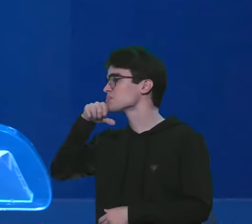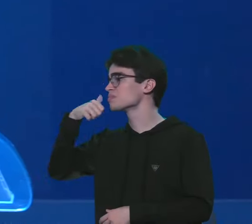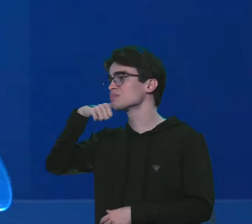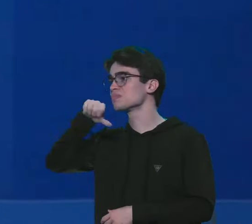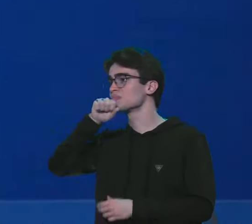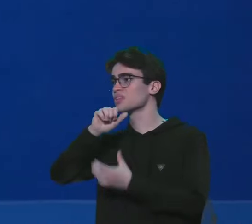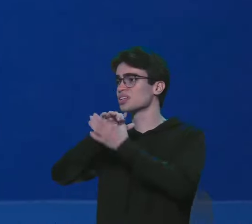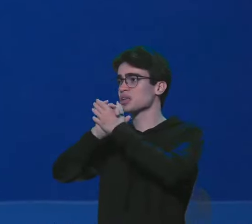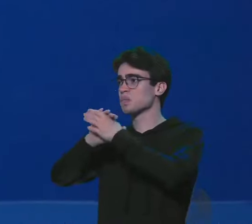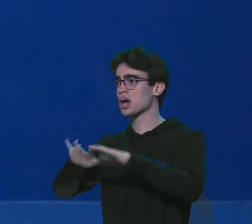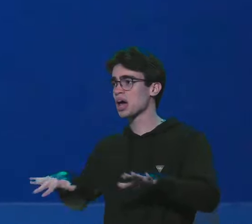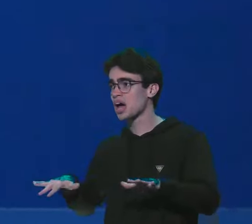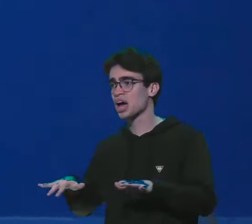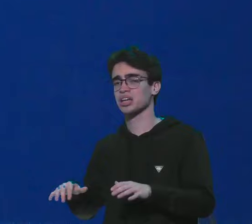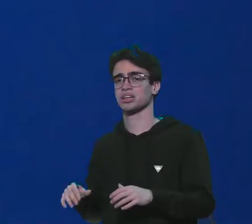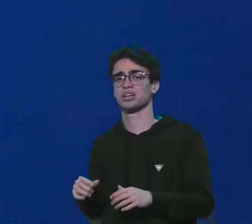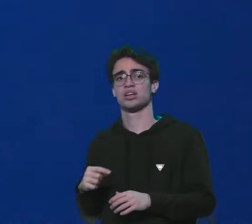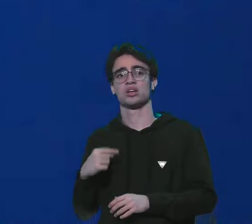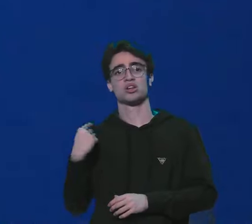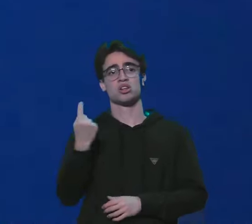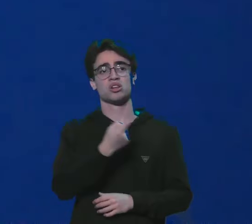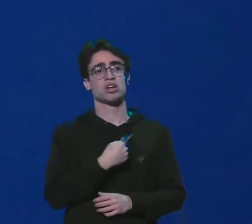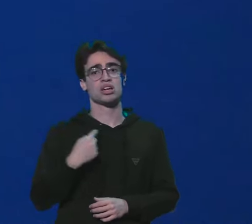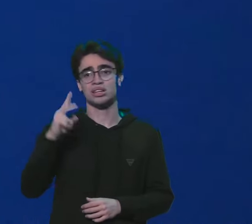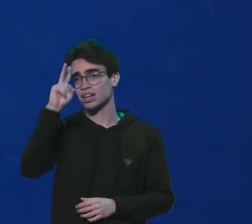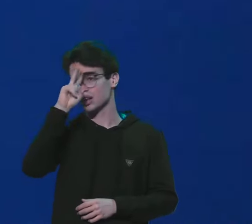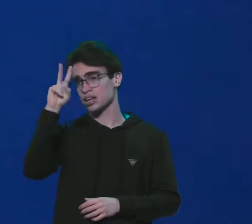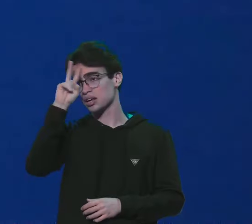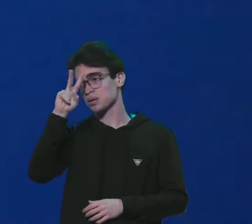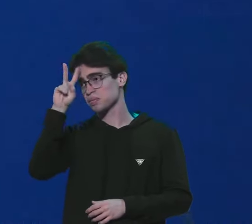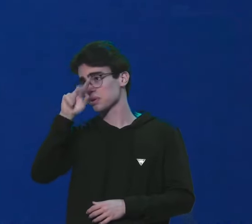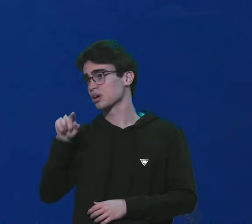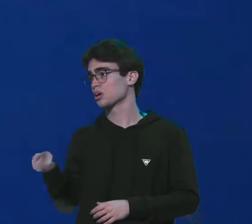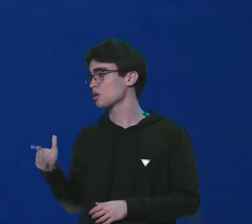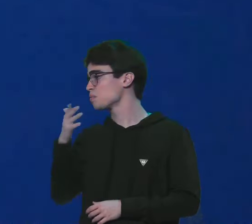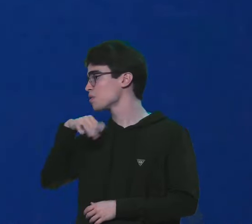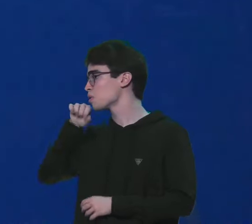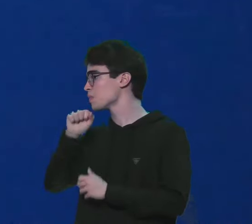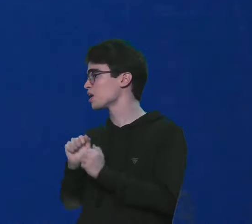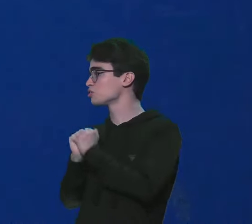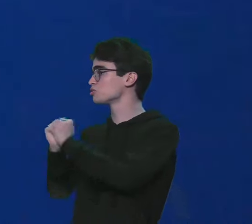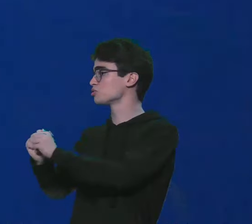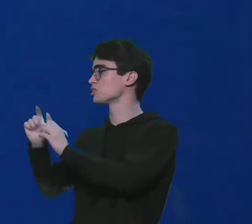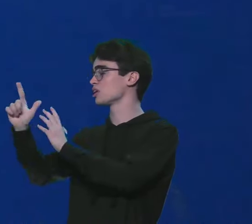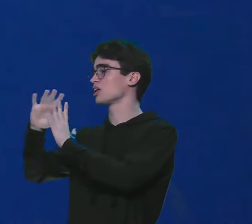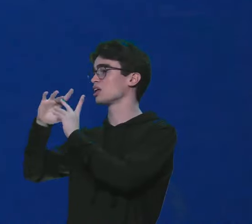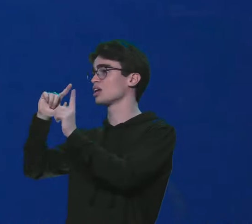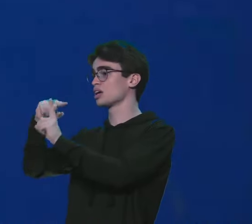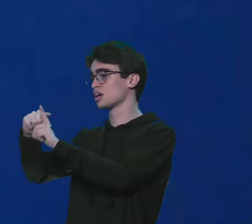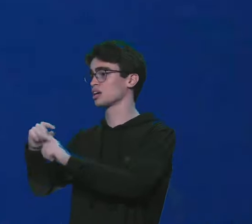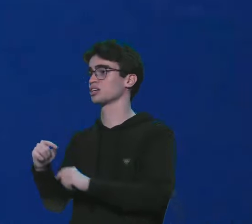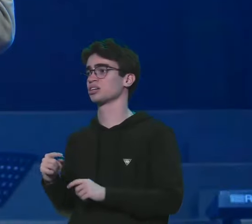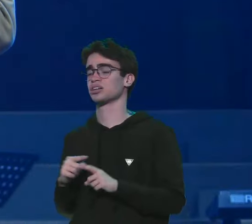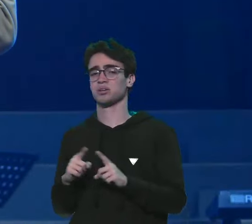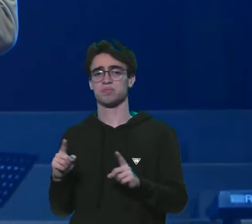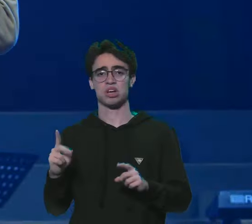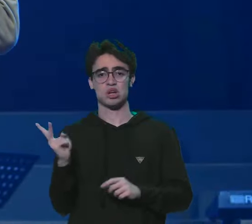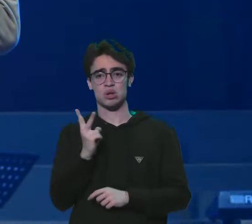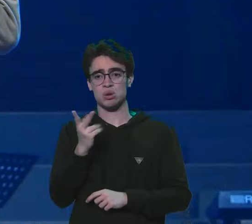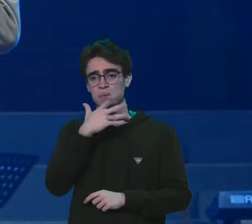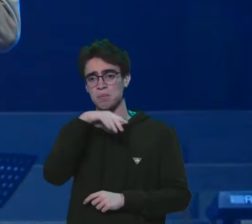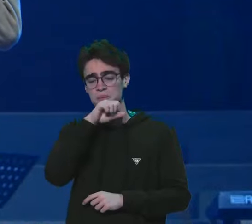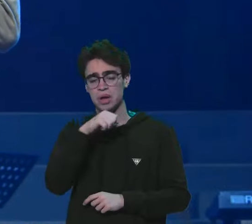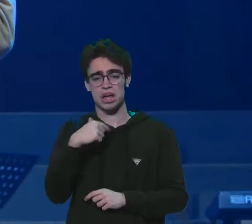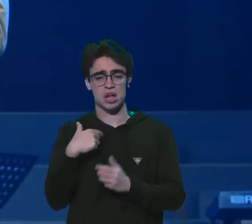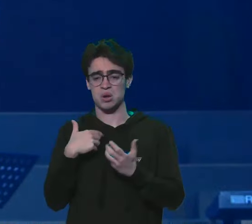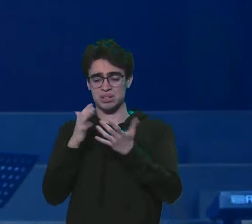separando, a gente lembrou que meu pai tinha levado a gente para a igreja. E a gente não queria a separação dos nossos